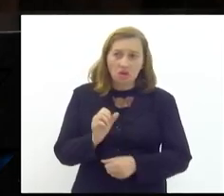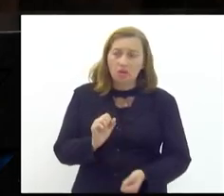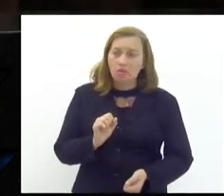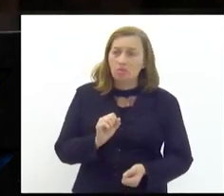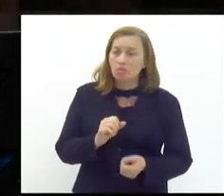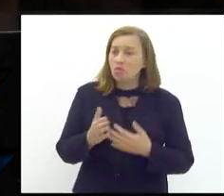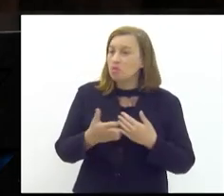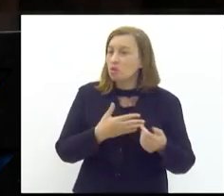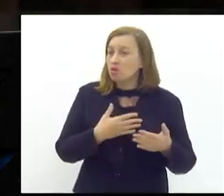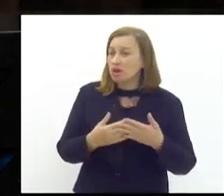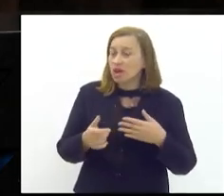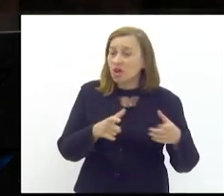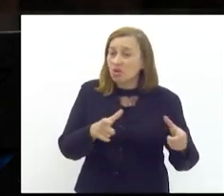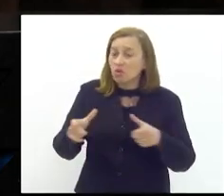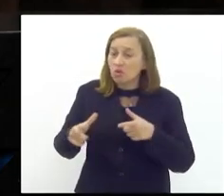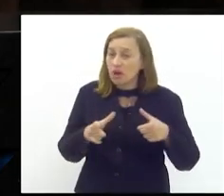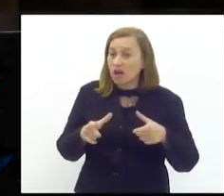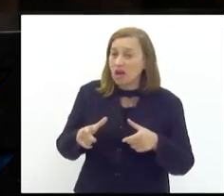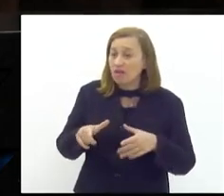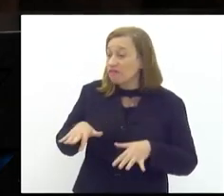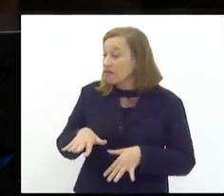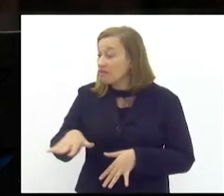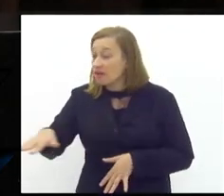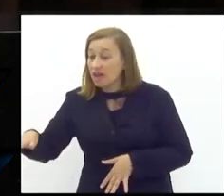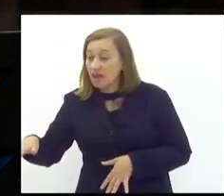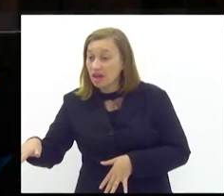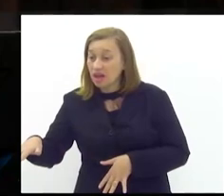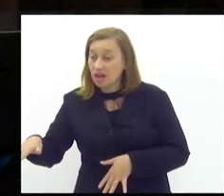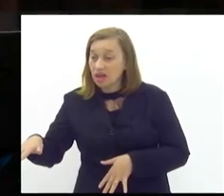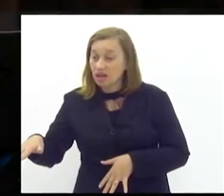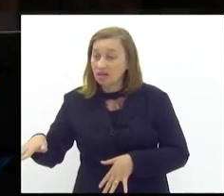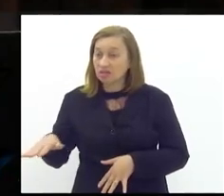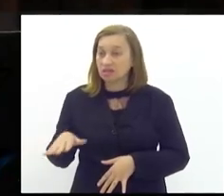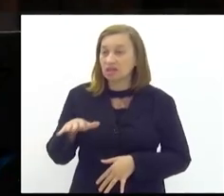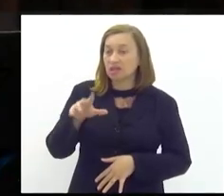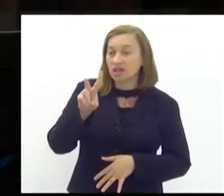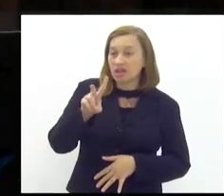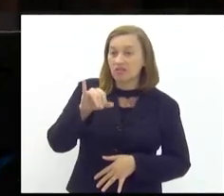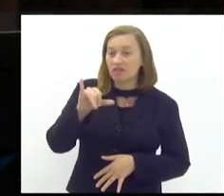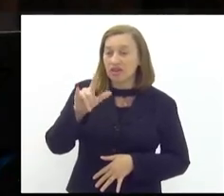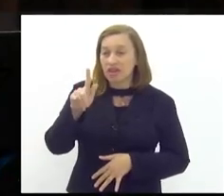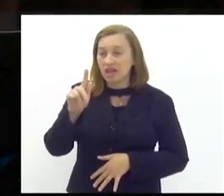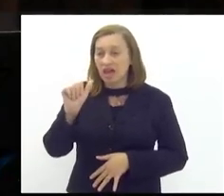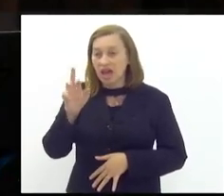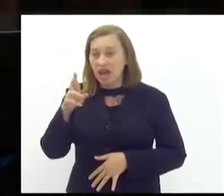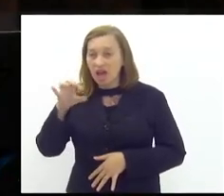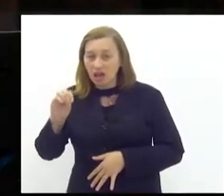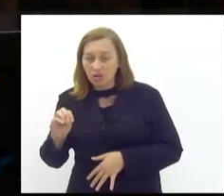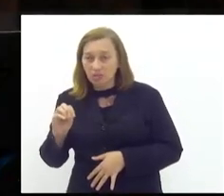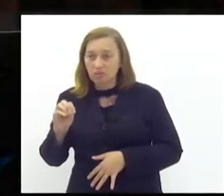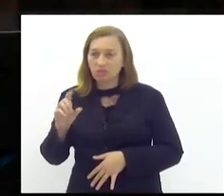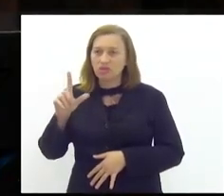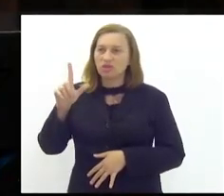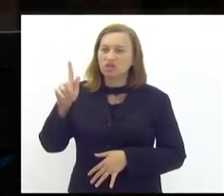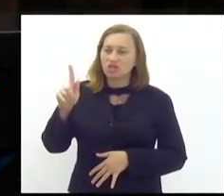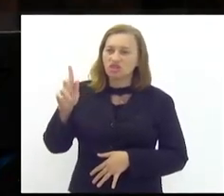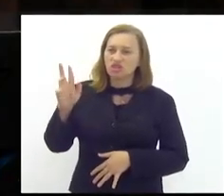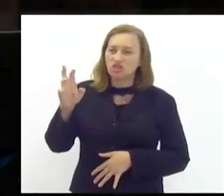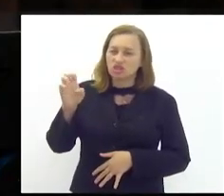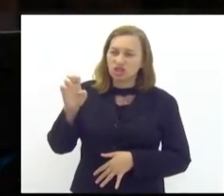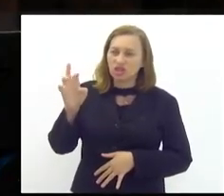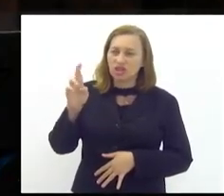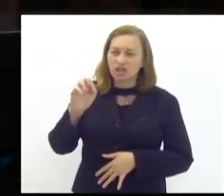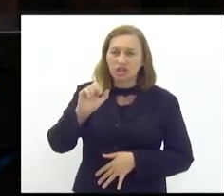Lucas e Vigário Geral e no Cesarão tô botando ponto bem distante